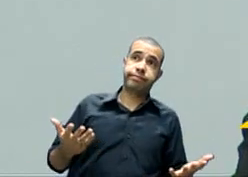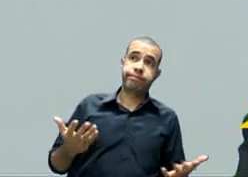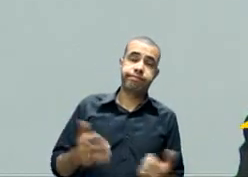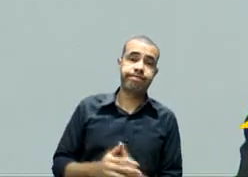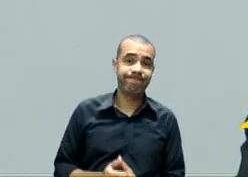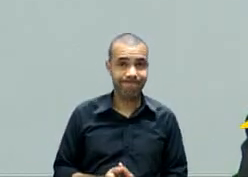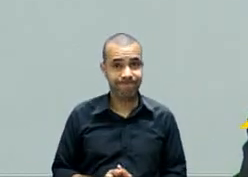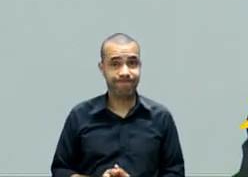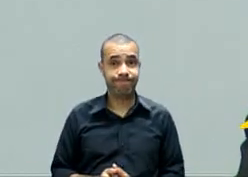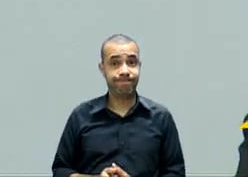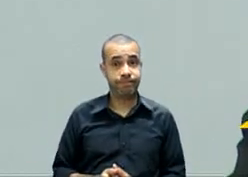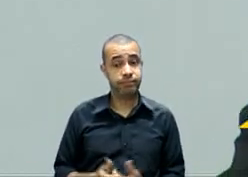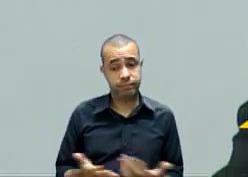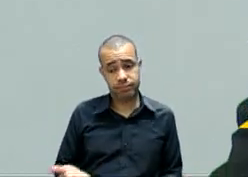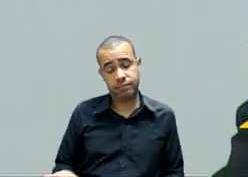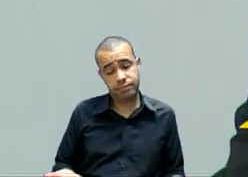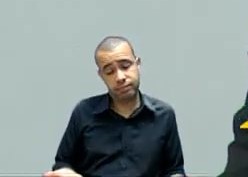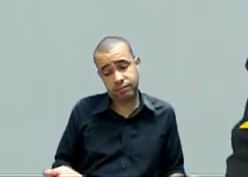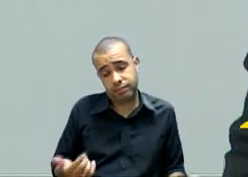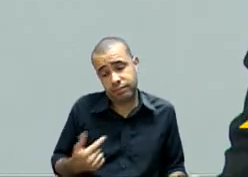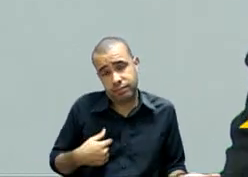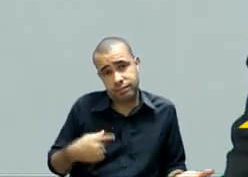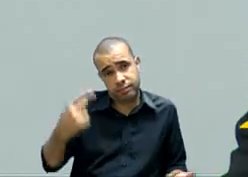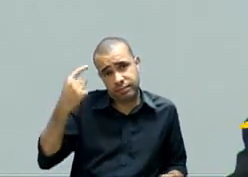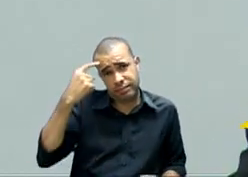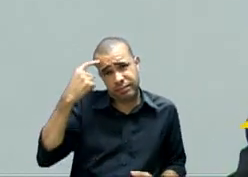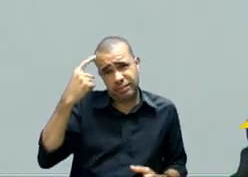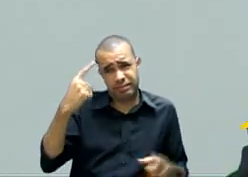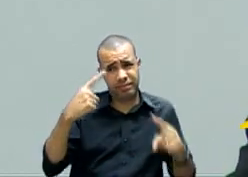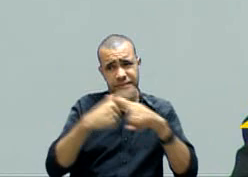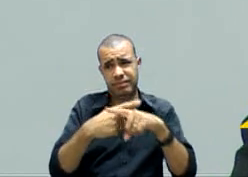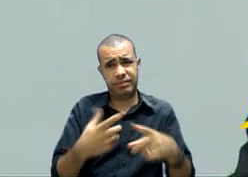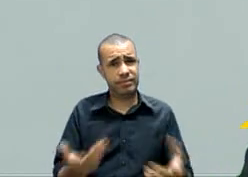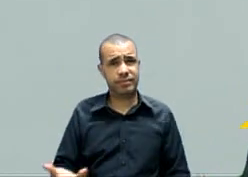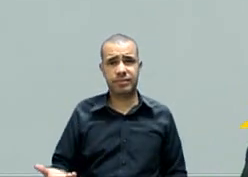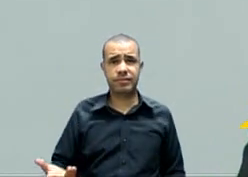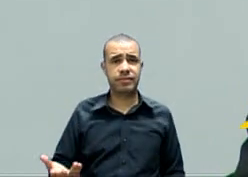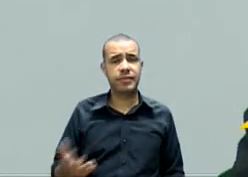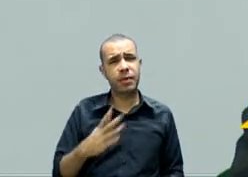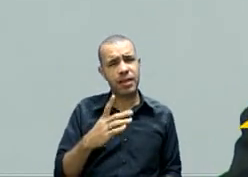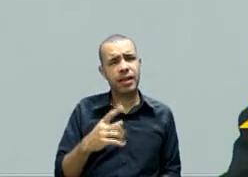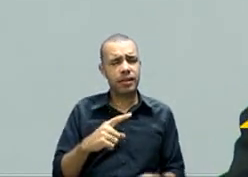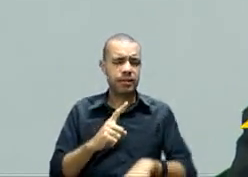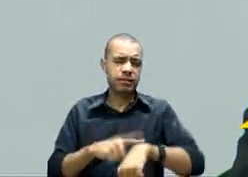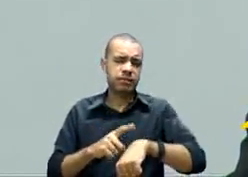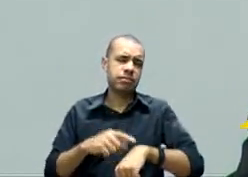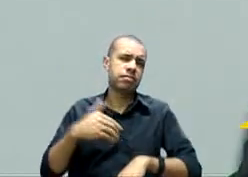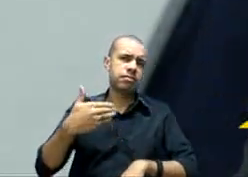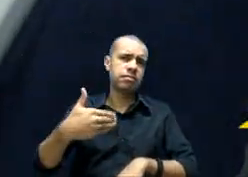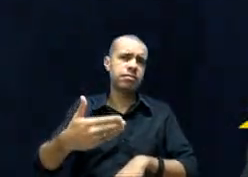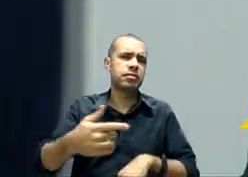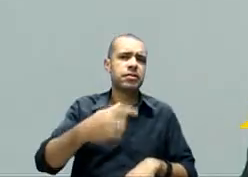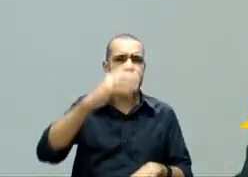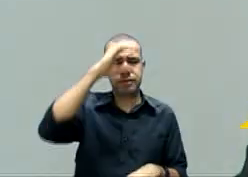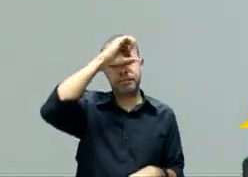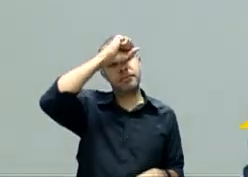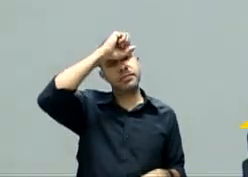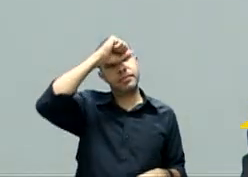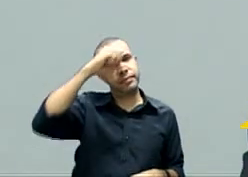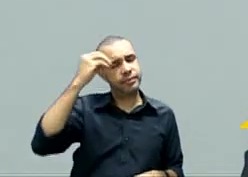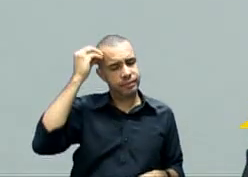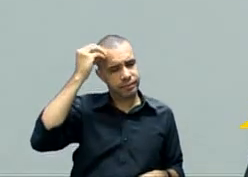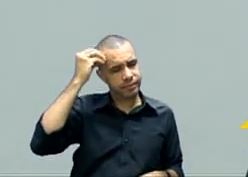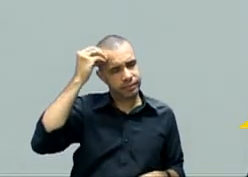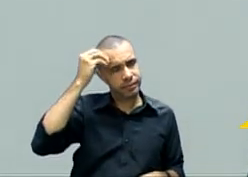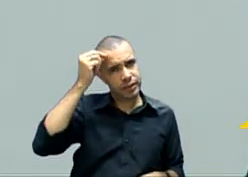de pensamento, pastor Apolo. Mas nada como o tempo para nos ensinar. Então, é necessário que nós